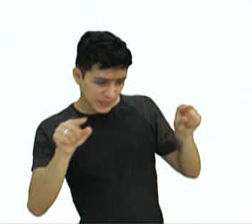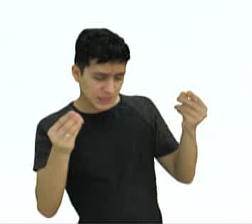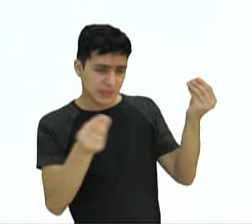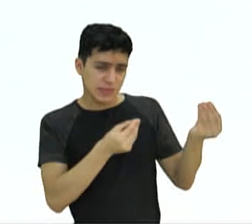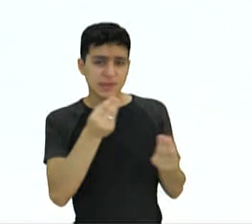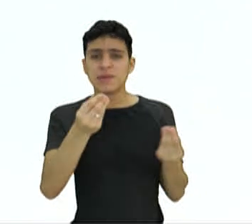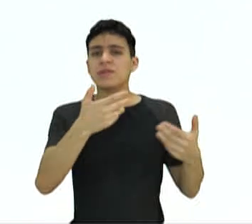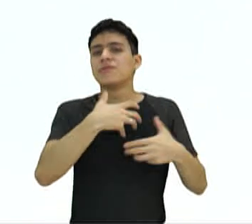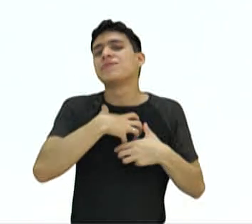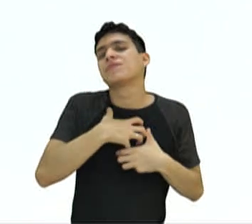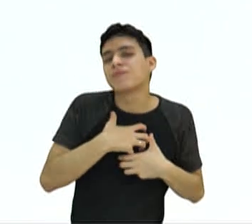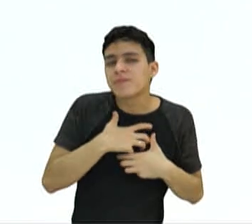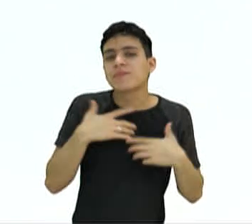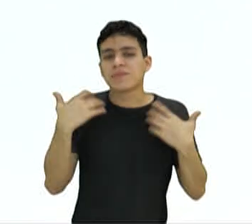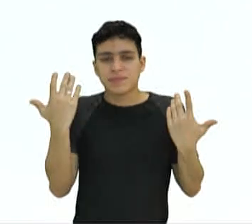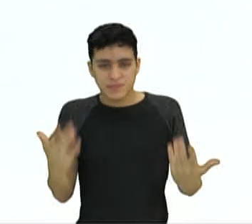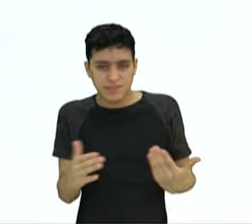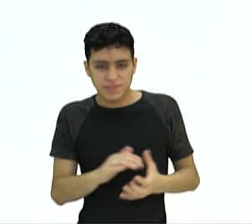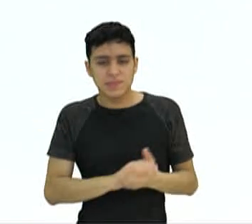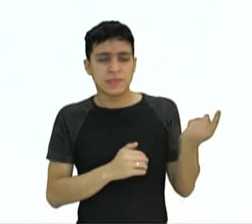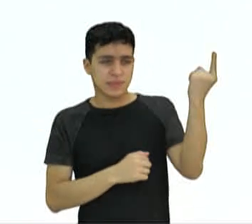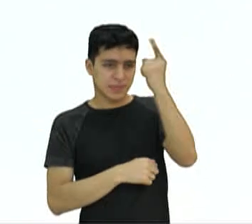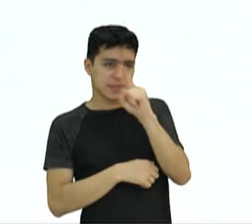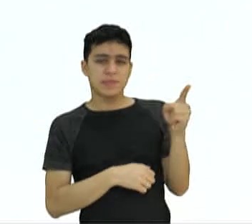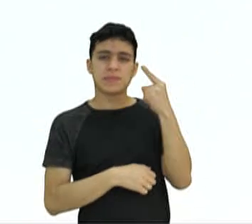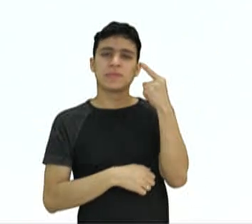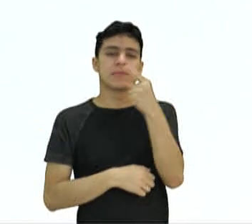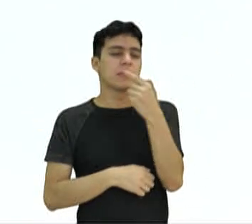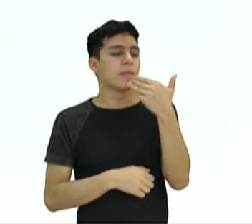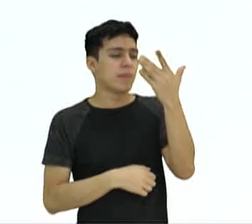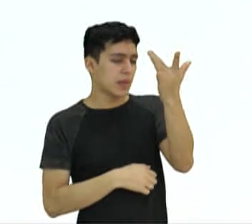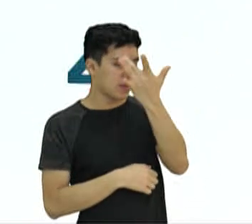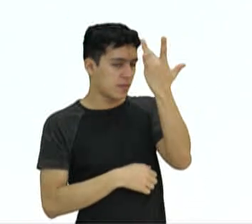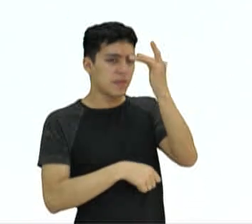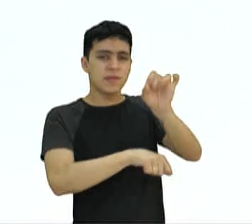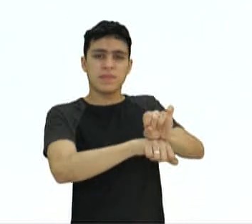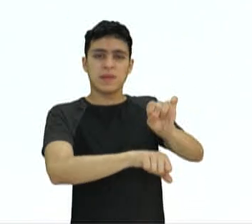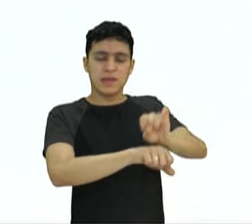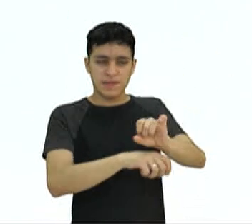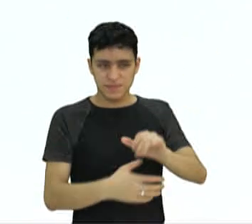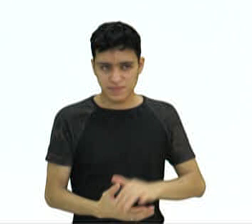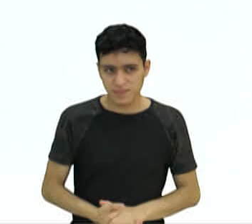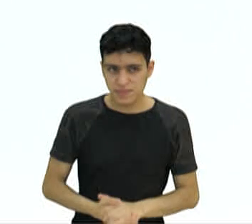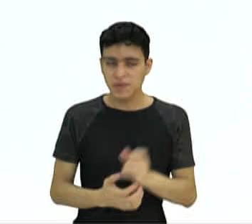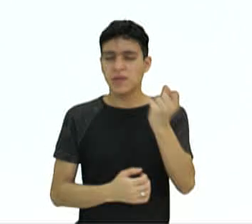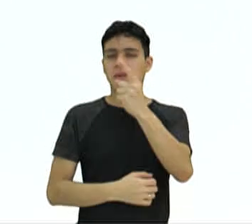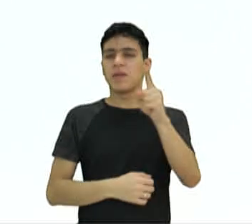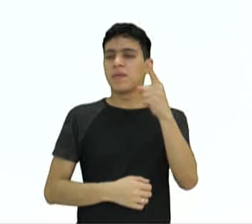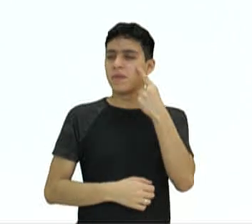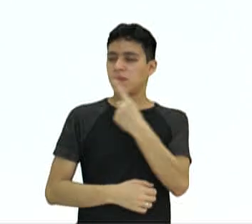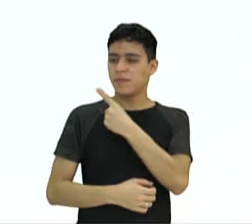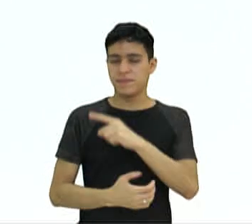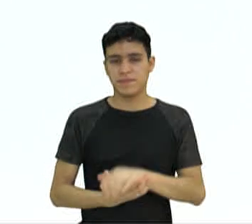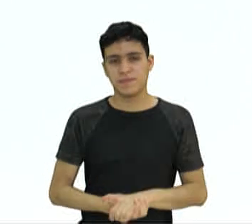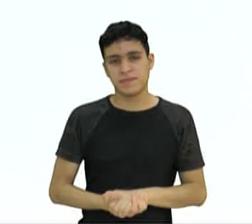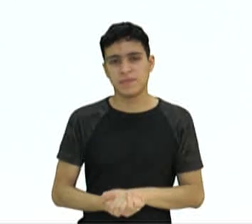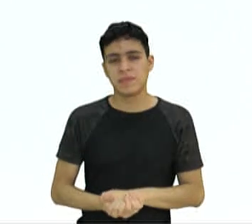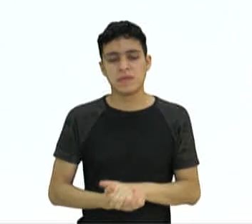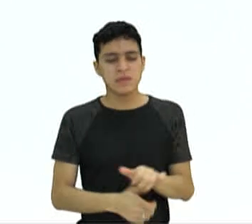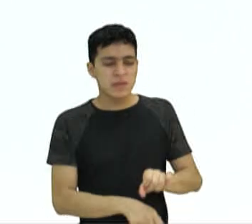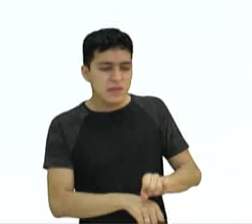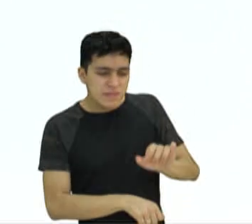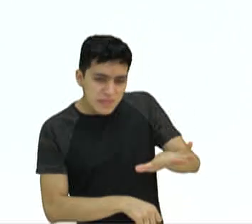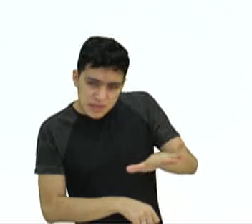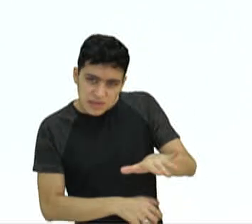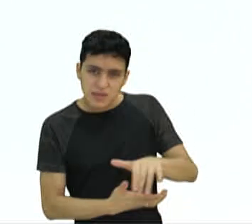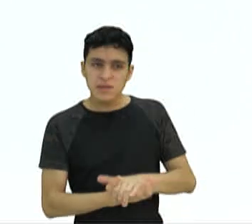vai? Como que você tá? E a última aqui, né? Pedindo para a pessoa esperar. Tá? Aqui é a última, olha. Hold on, please. Espera um pouco,